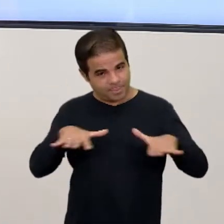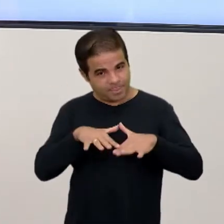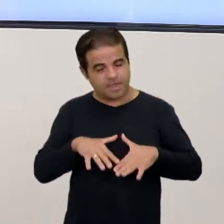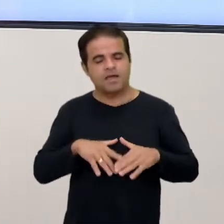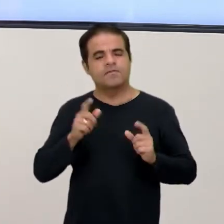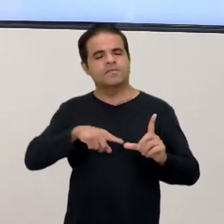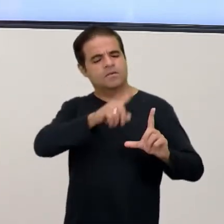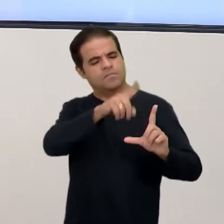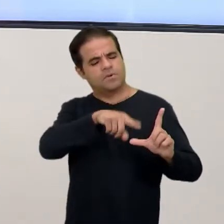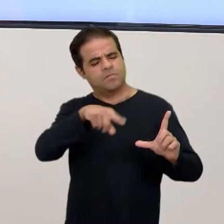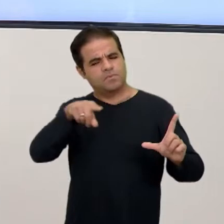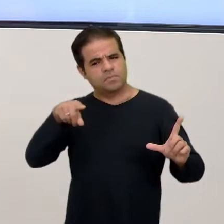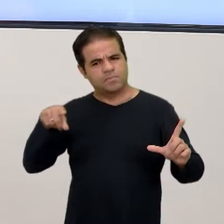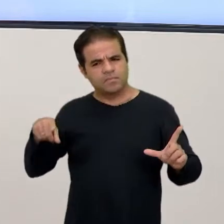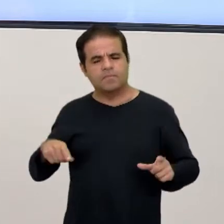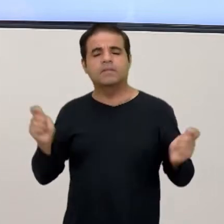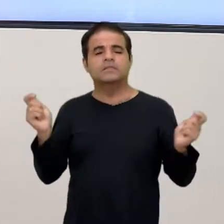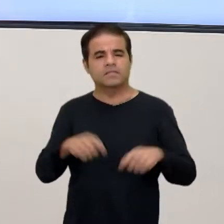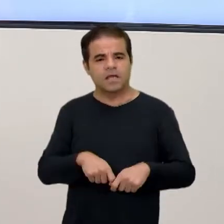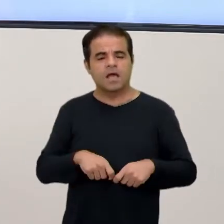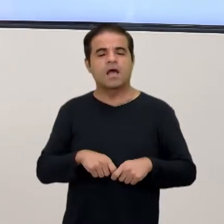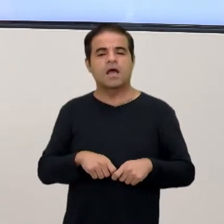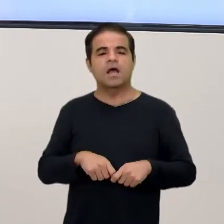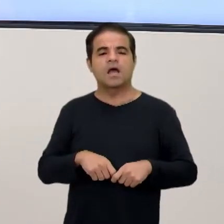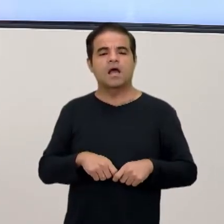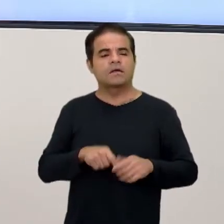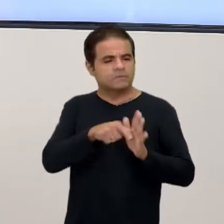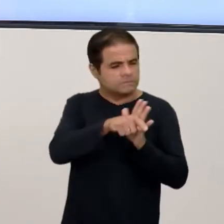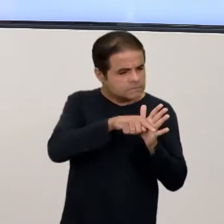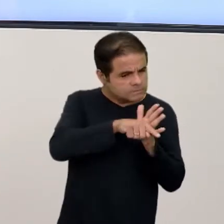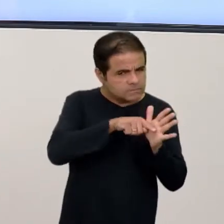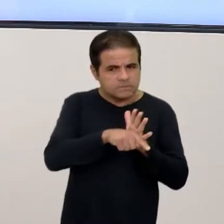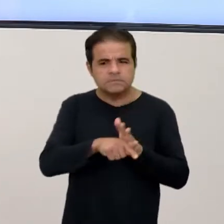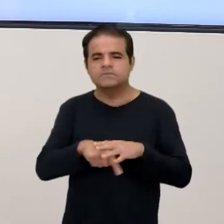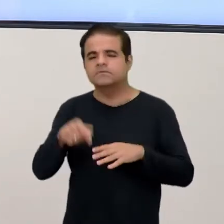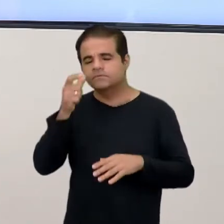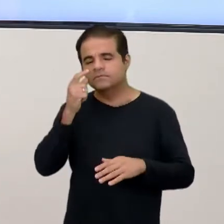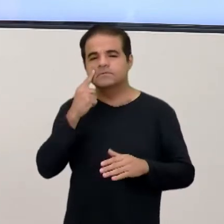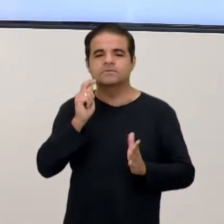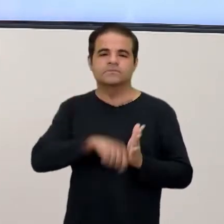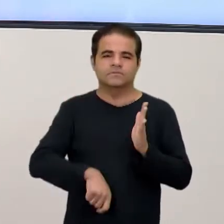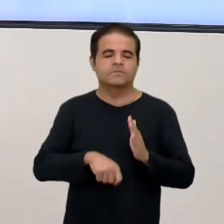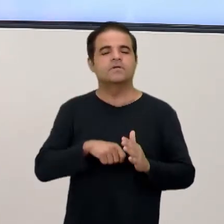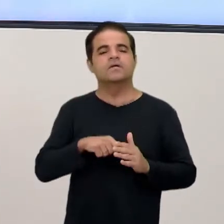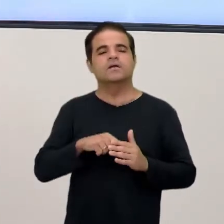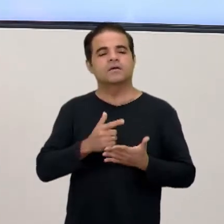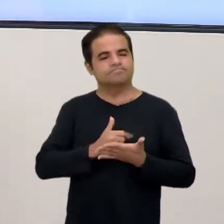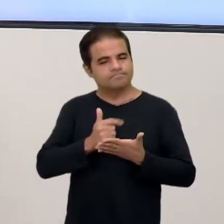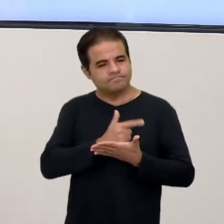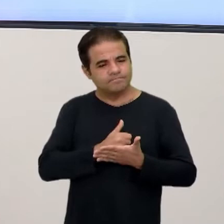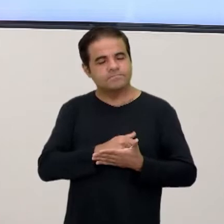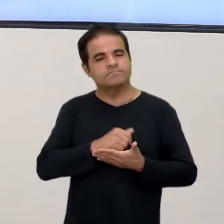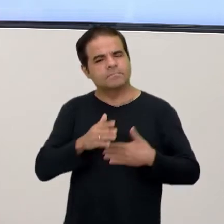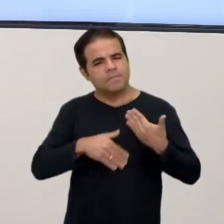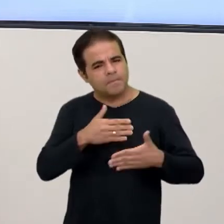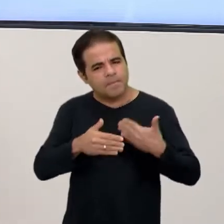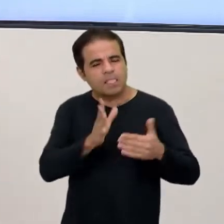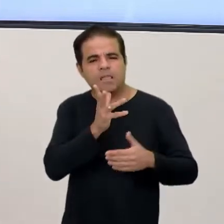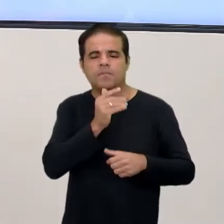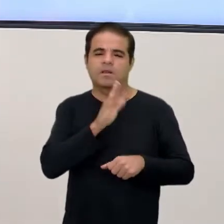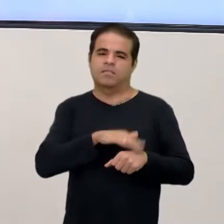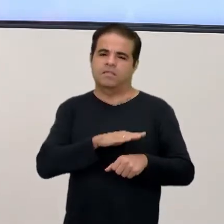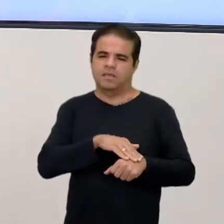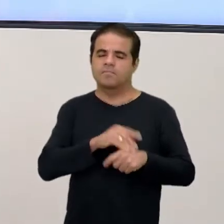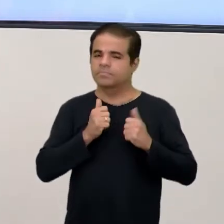fazer gráficos, né? Tem que ficar consultando, registrando coisas. Então é um protótipo que você vai levar um tempo para